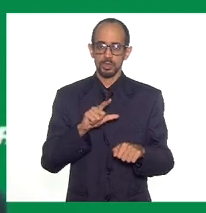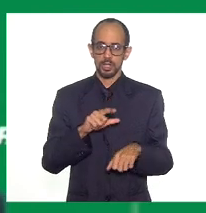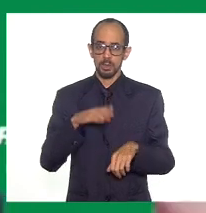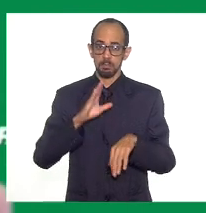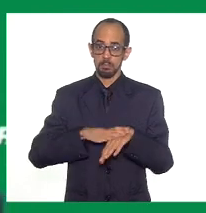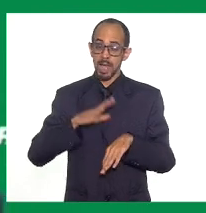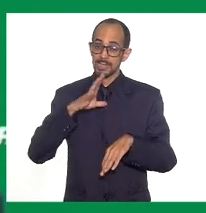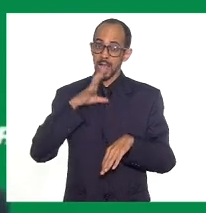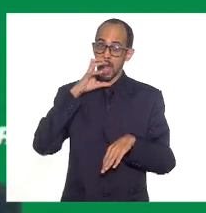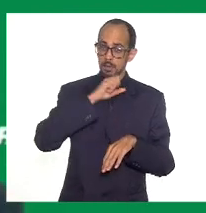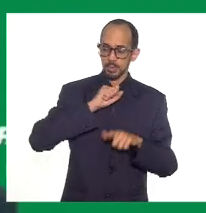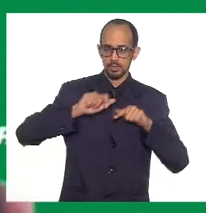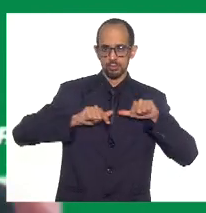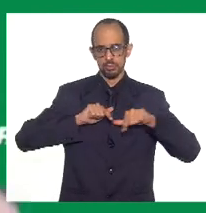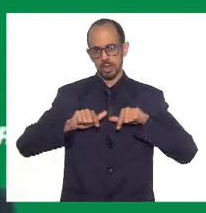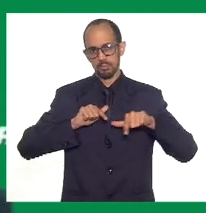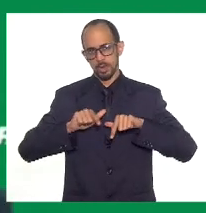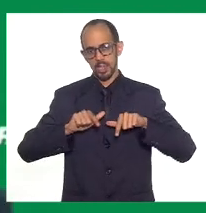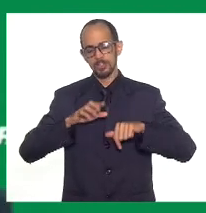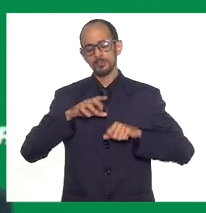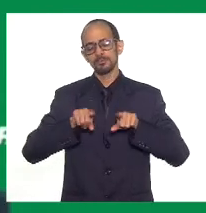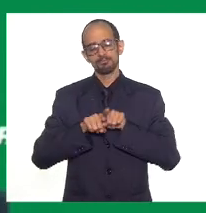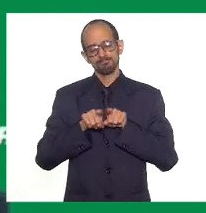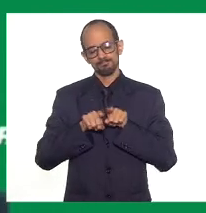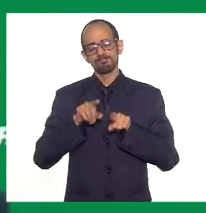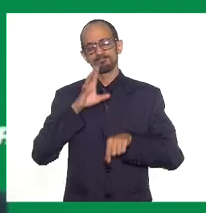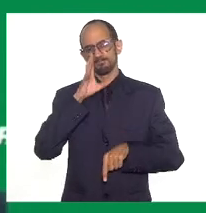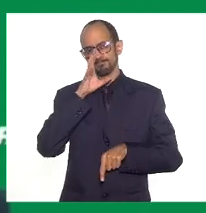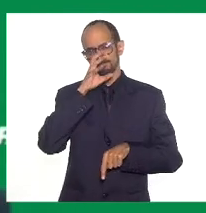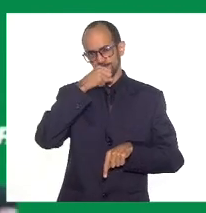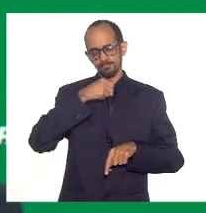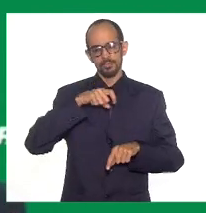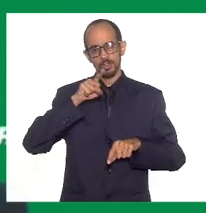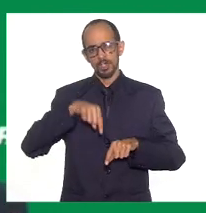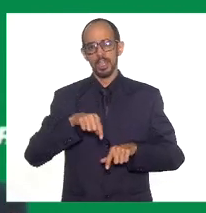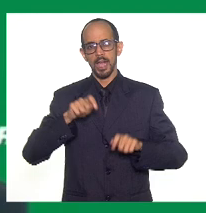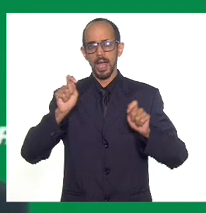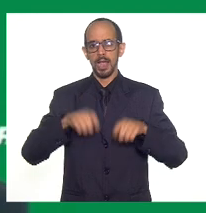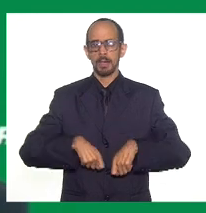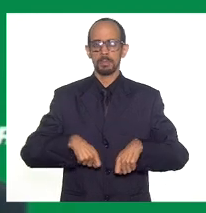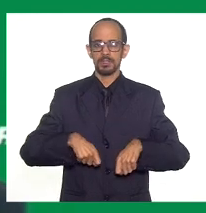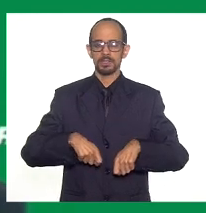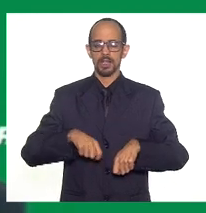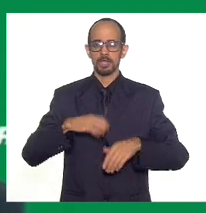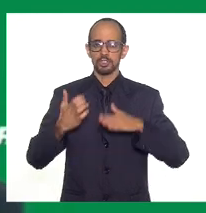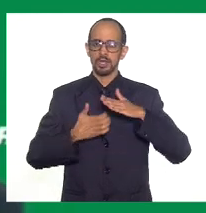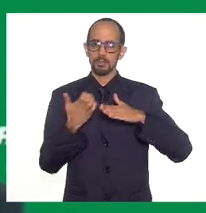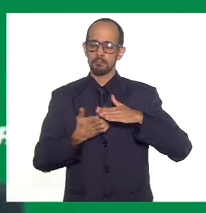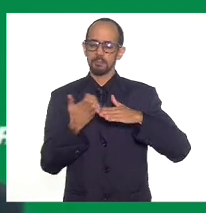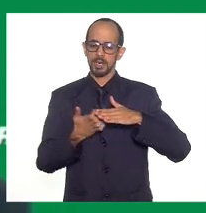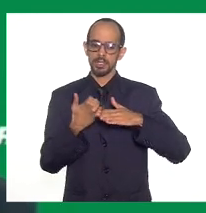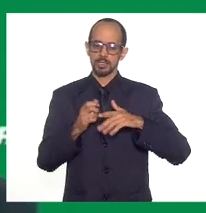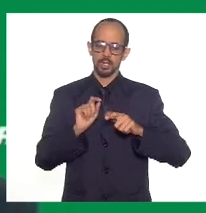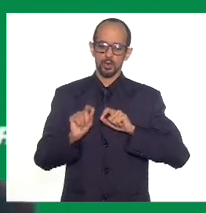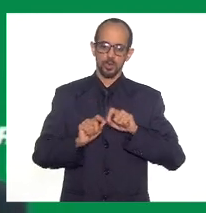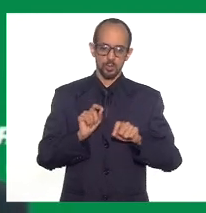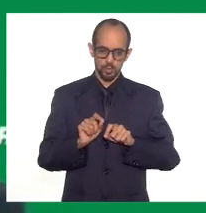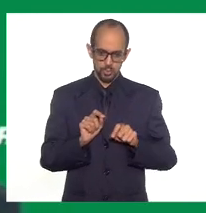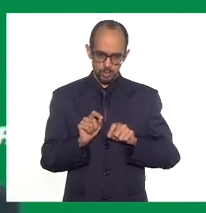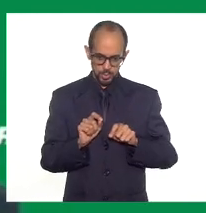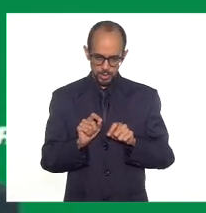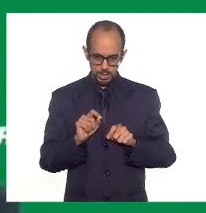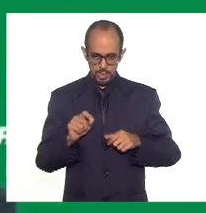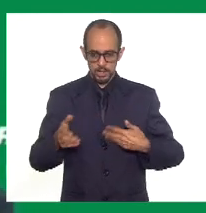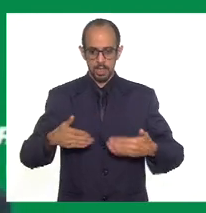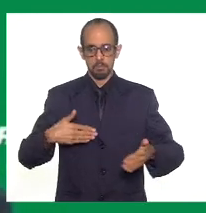e resiliência, né? Resiliência é o quê, né? A capacidade da empresa, da